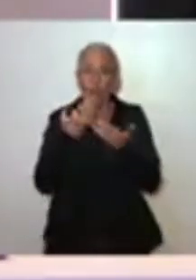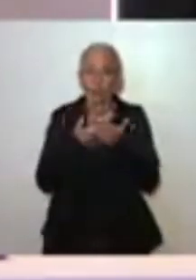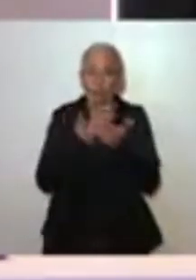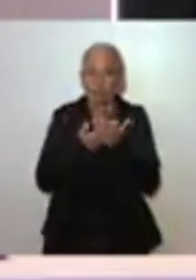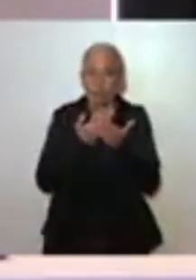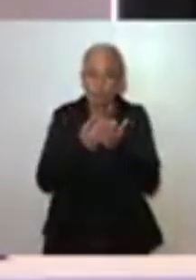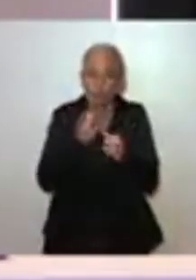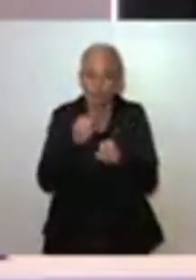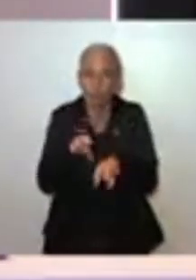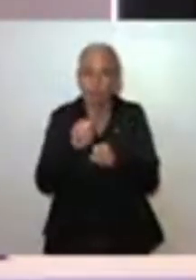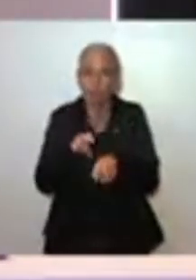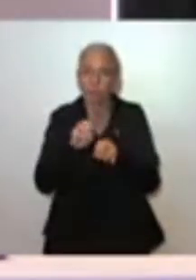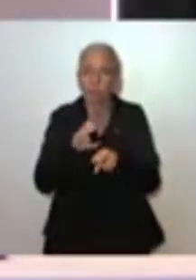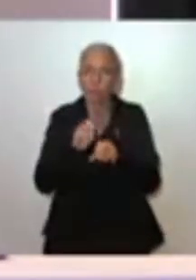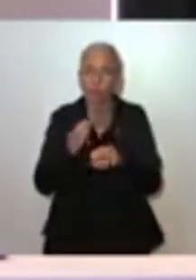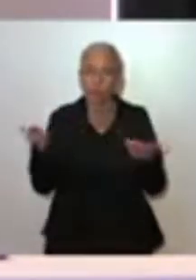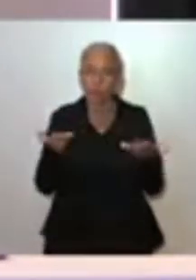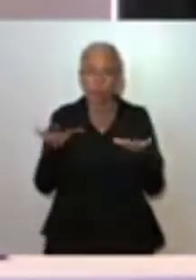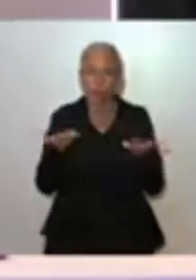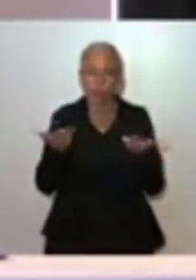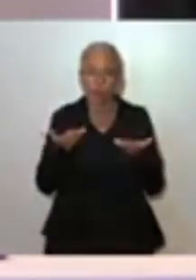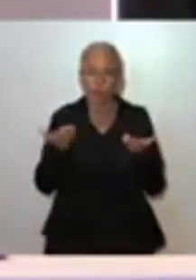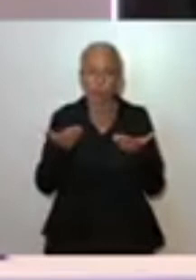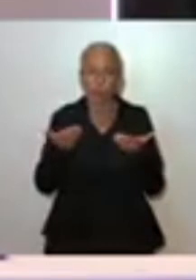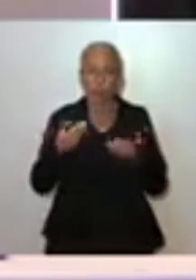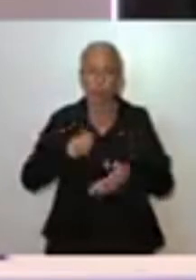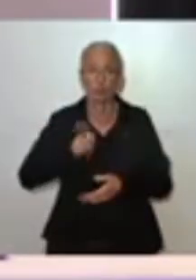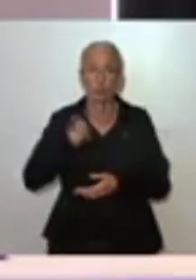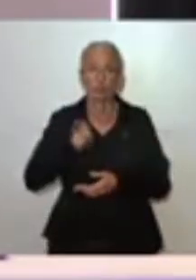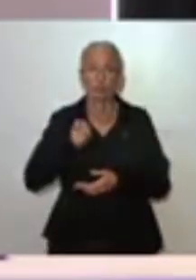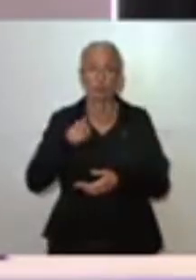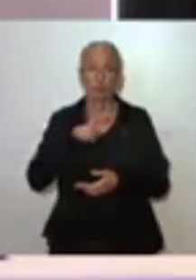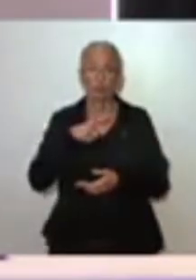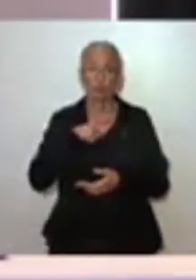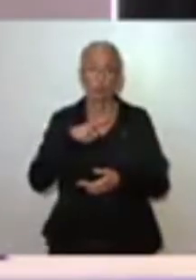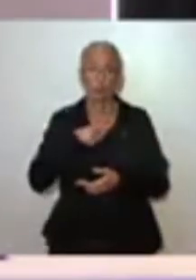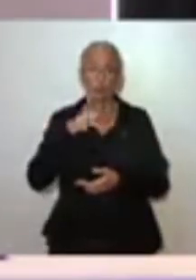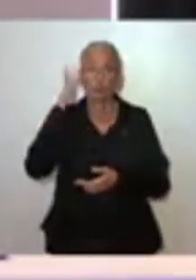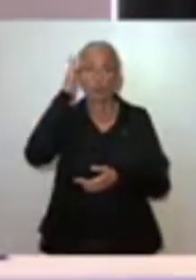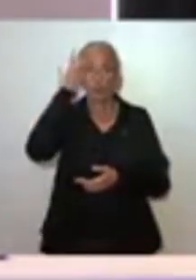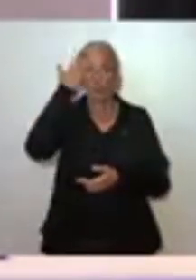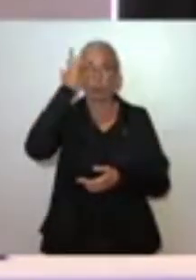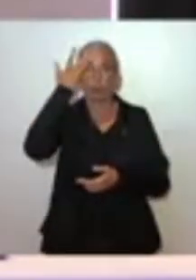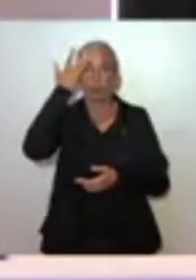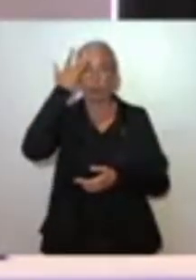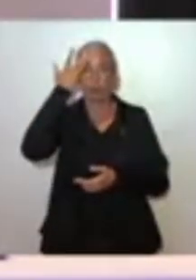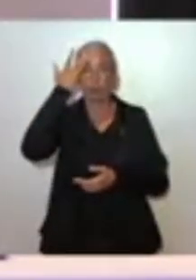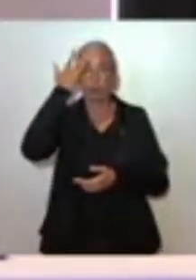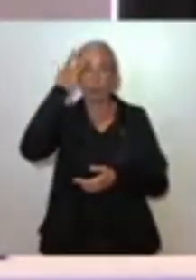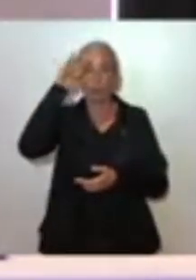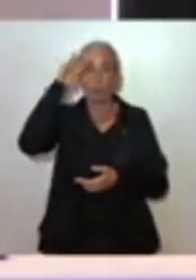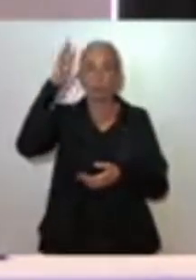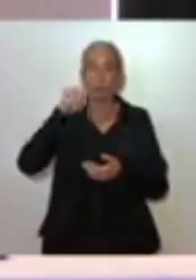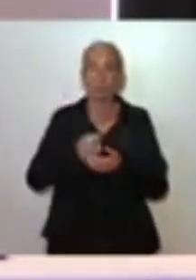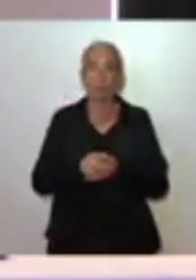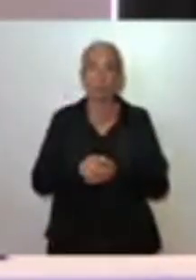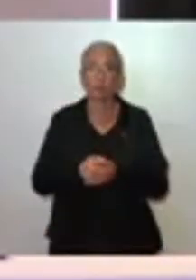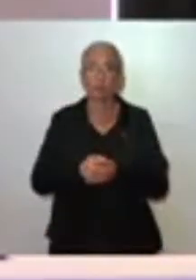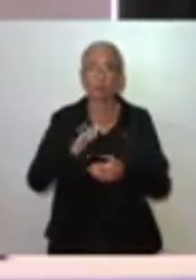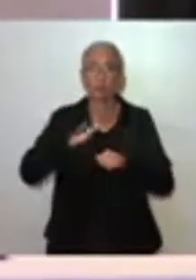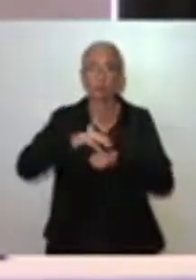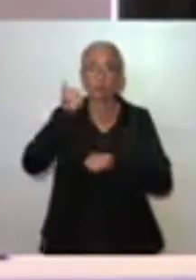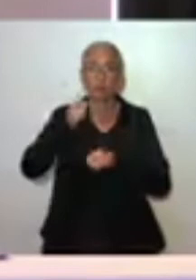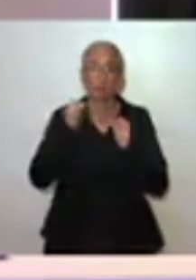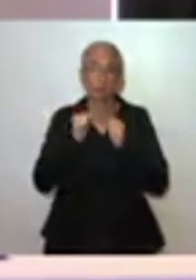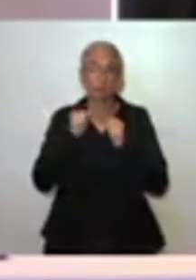como os jovens aqui presentes tem eu acho que ao lado desse privilégio' vem também o compromisso de ser o